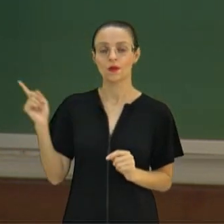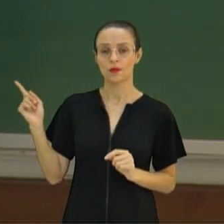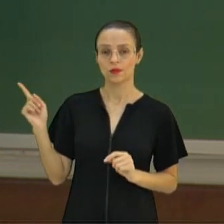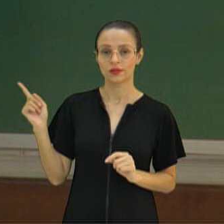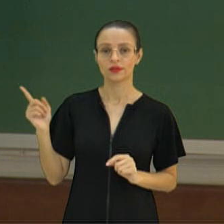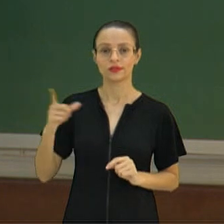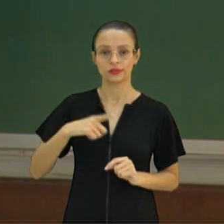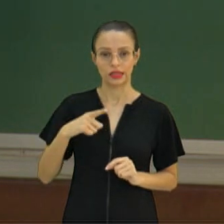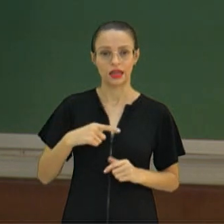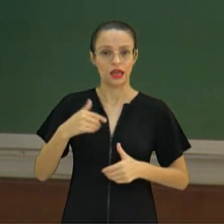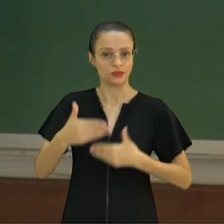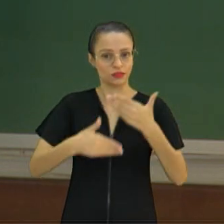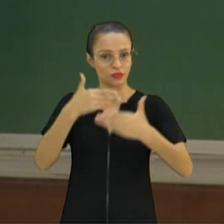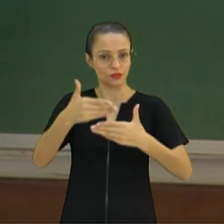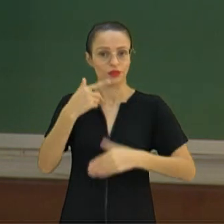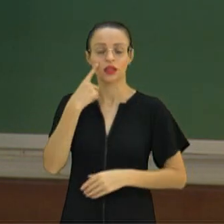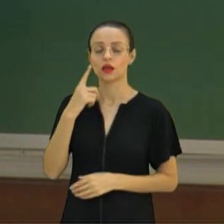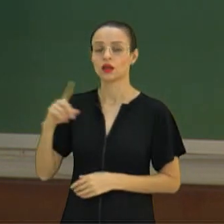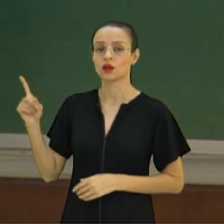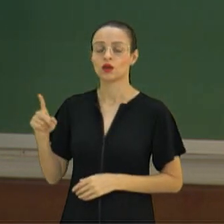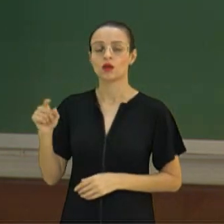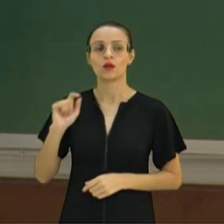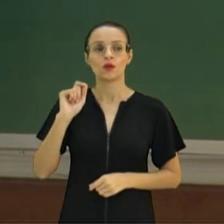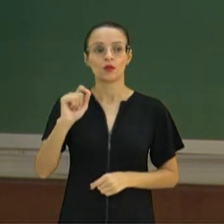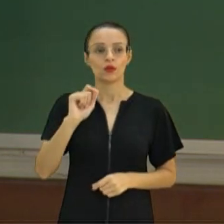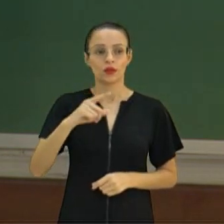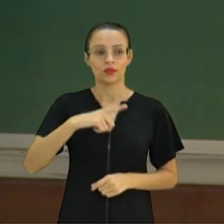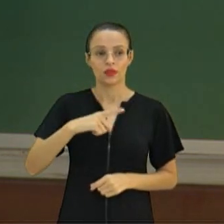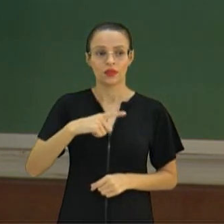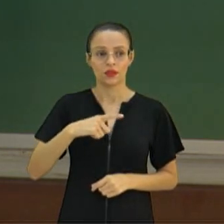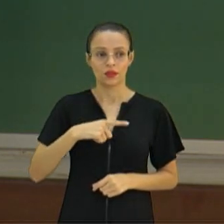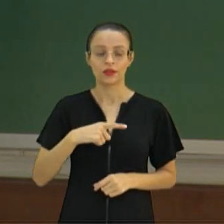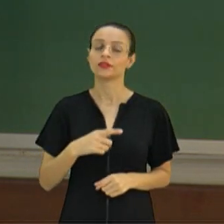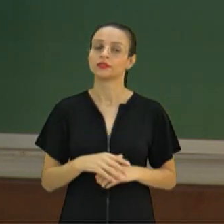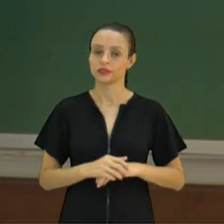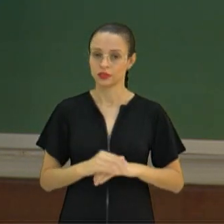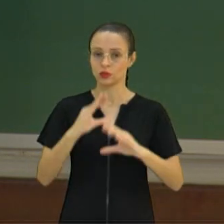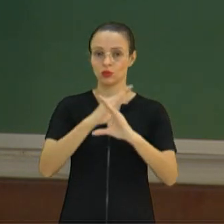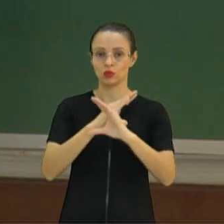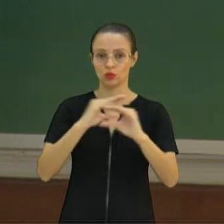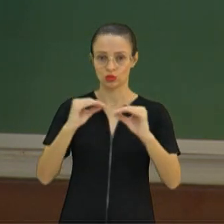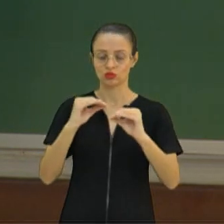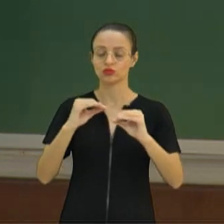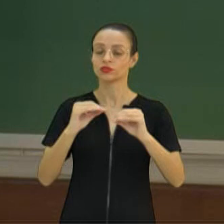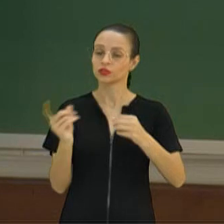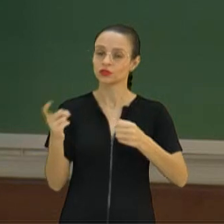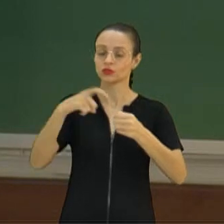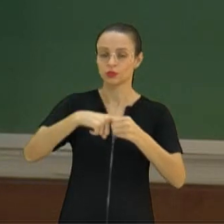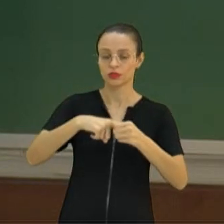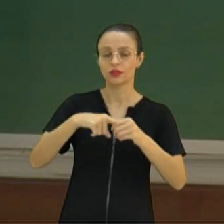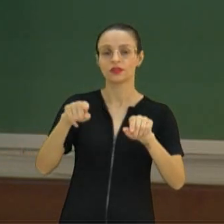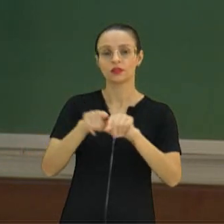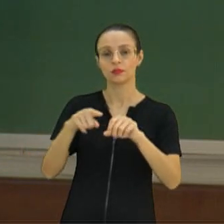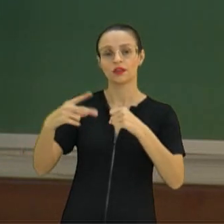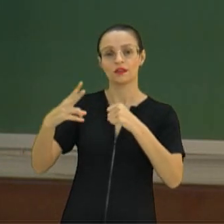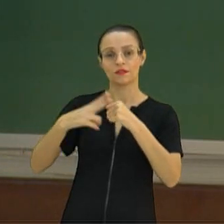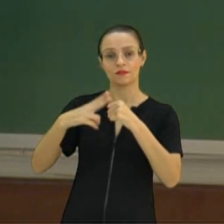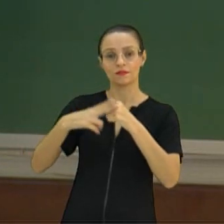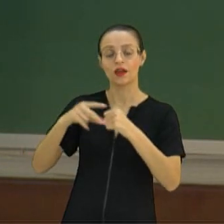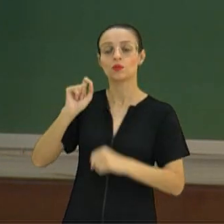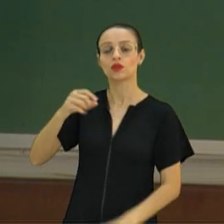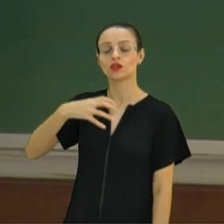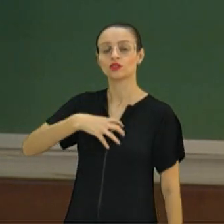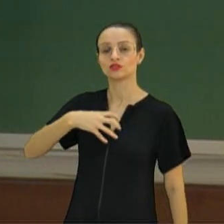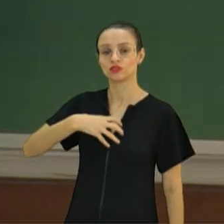a desenvolvida. Na forma desenvolvida, apresenta conjunção subordinativa, verbo flexionado no modo indicativo